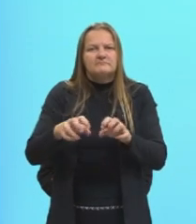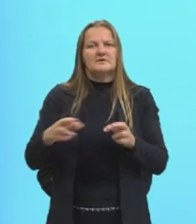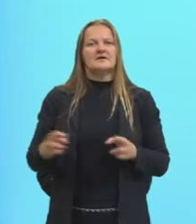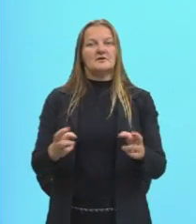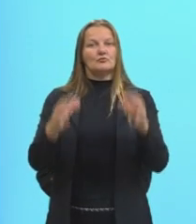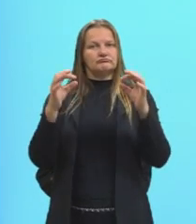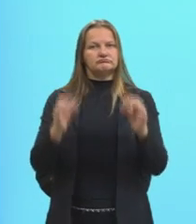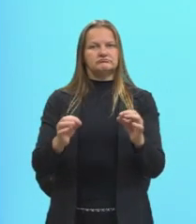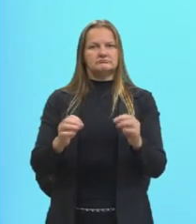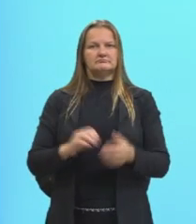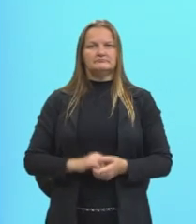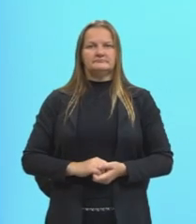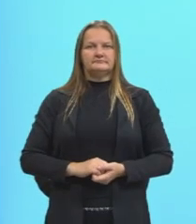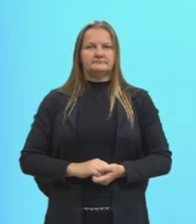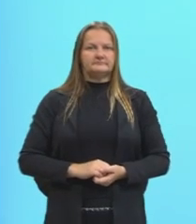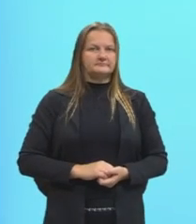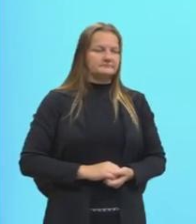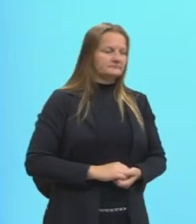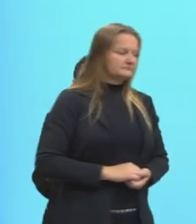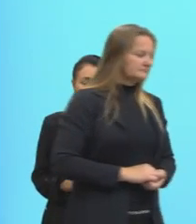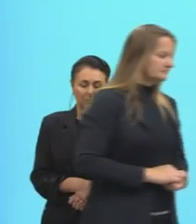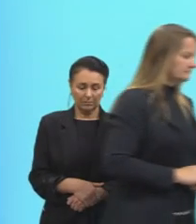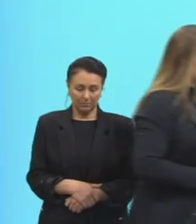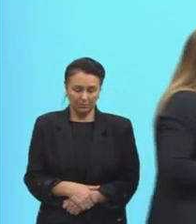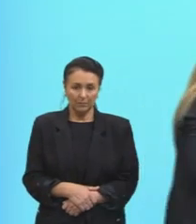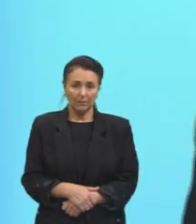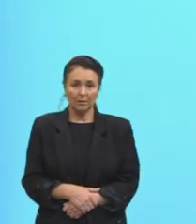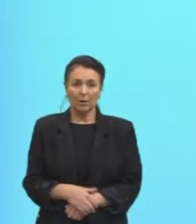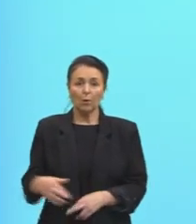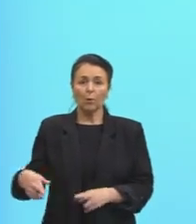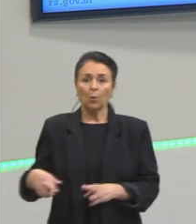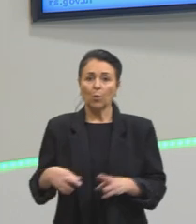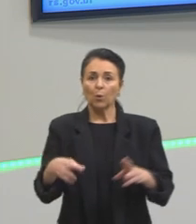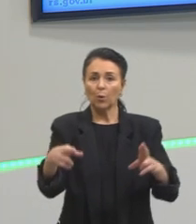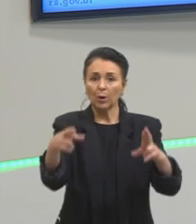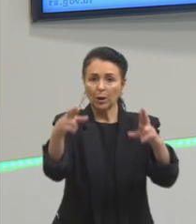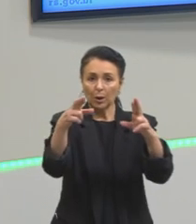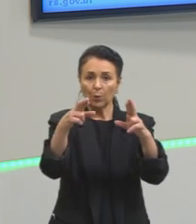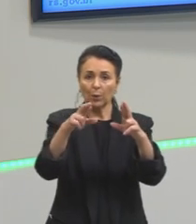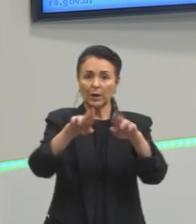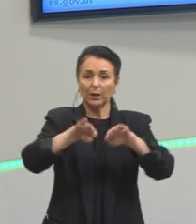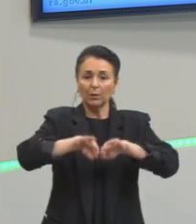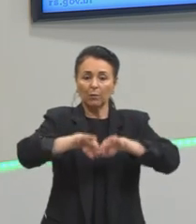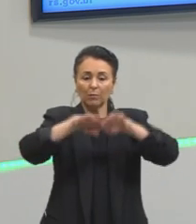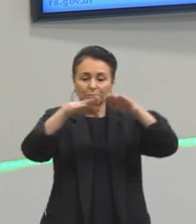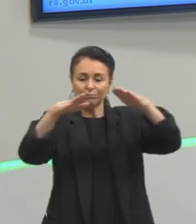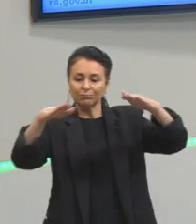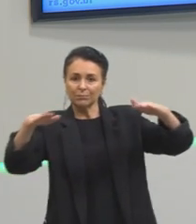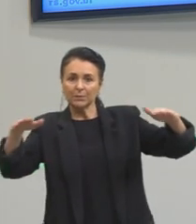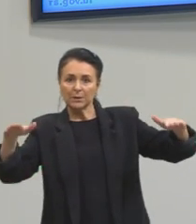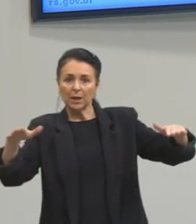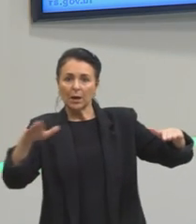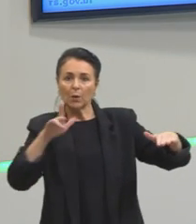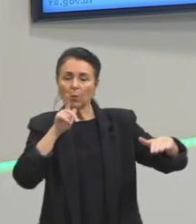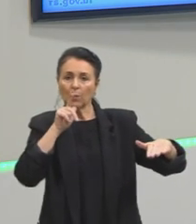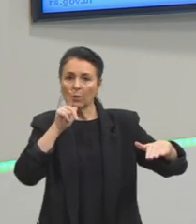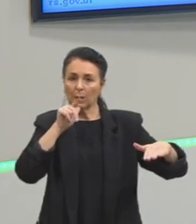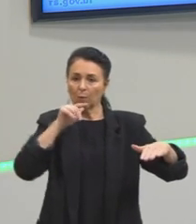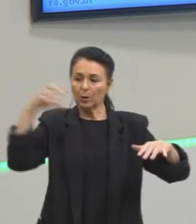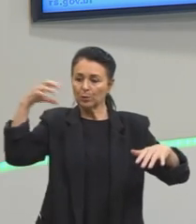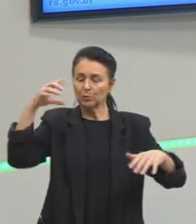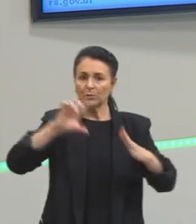esse rio aí no seu local vamos dizer assim mas não não tendo grandes problemas aí quando nós temos essa